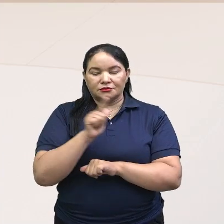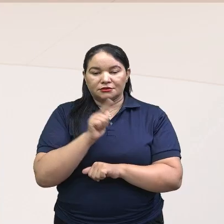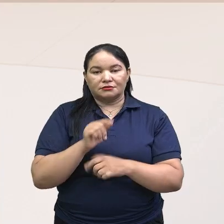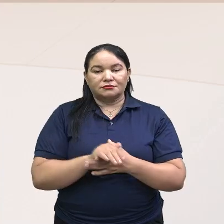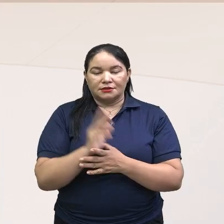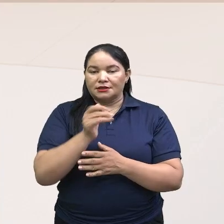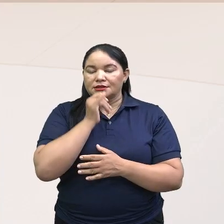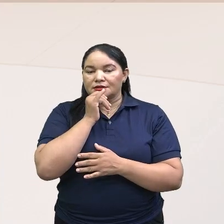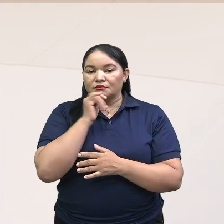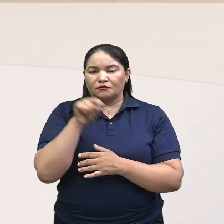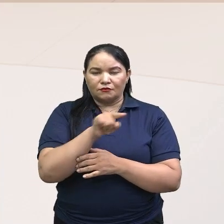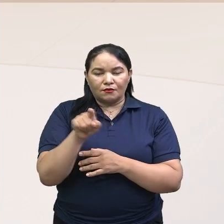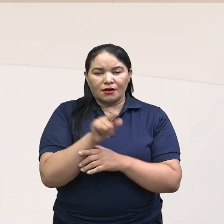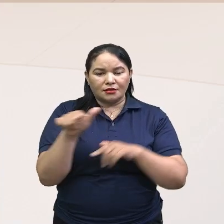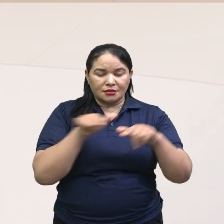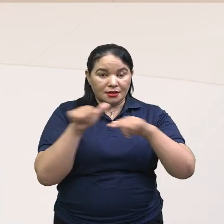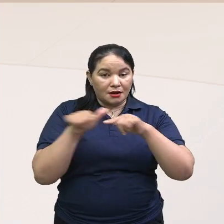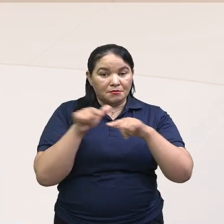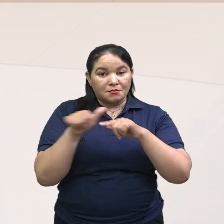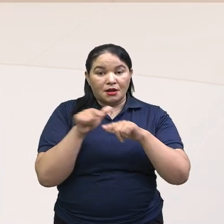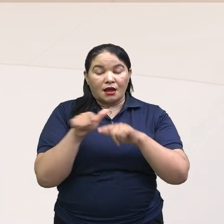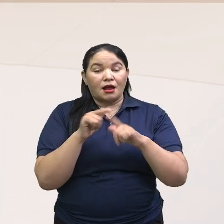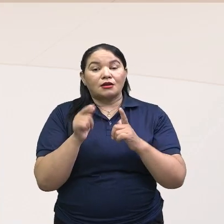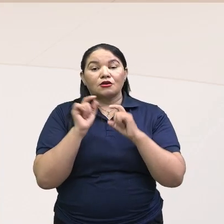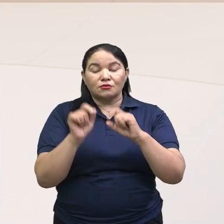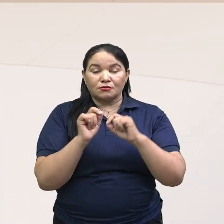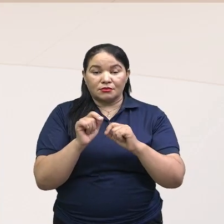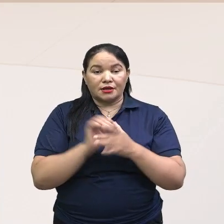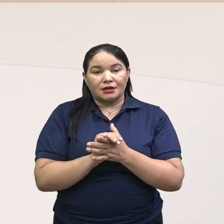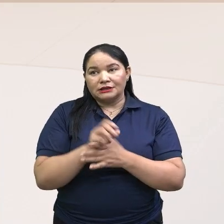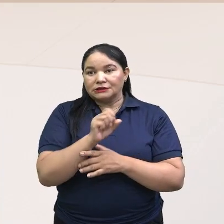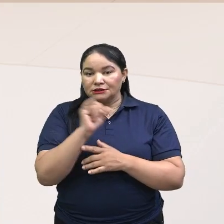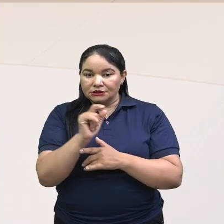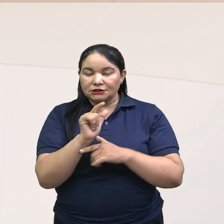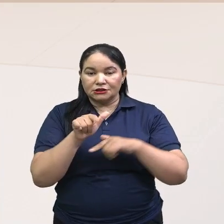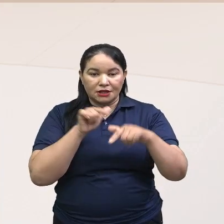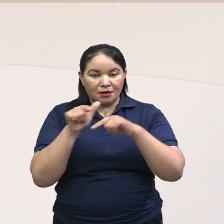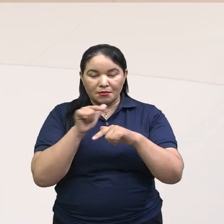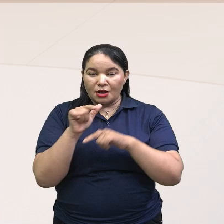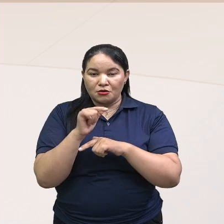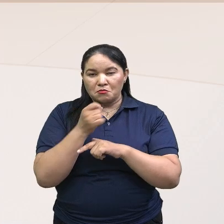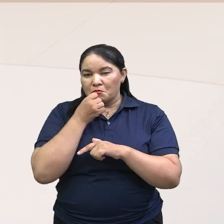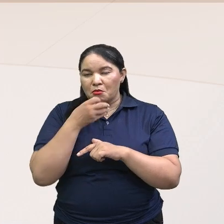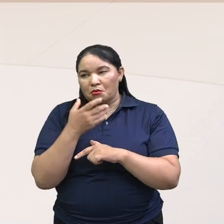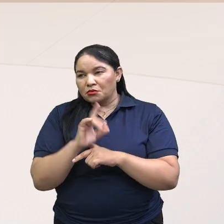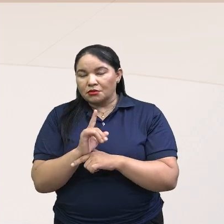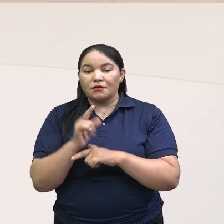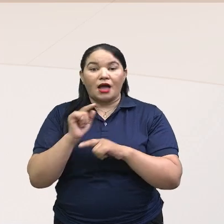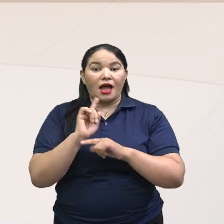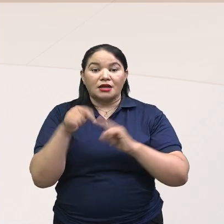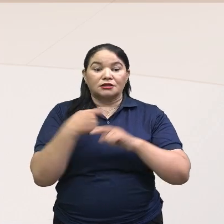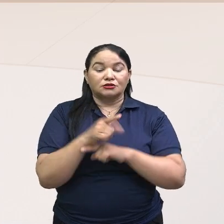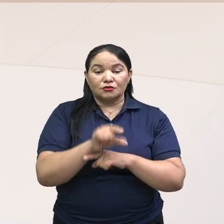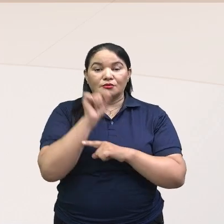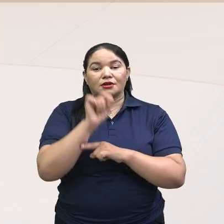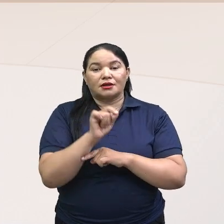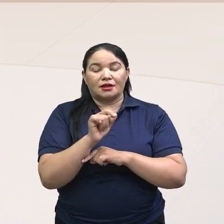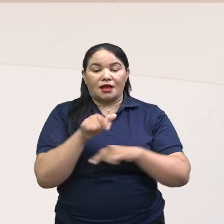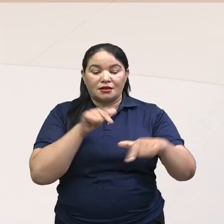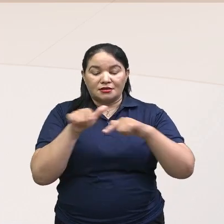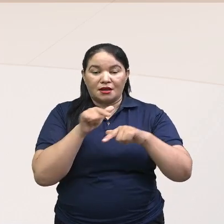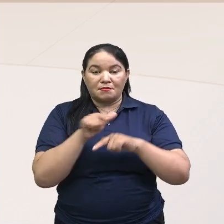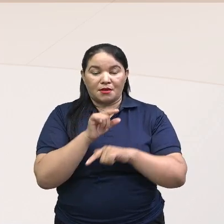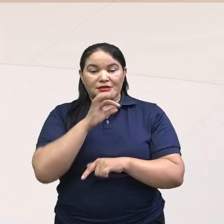no emprego, quando há uma grande oferta de emprego, você pode, então, escolher aquele emprego que paga melhor. Então, você